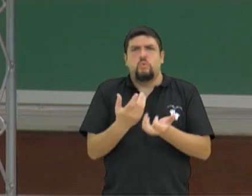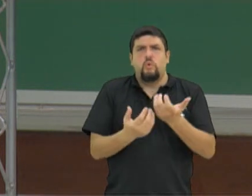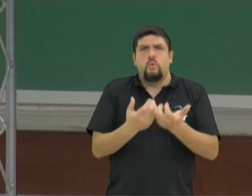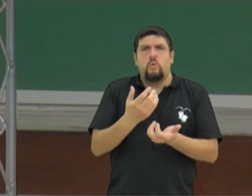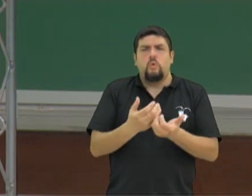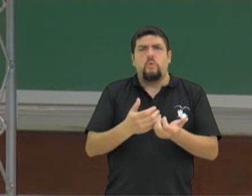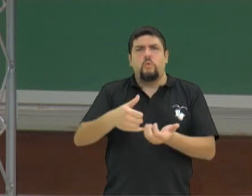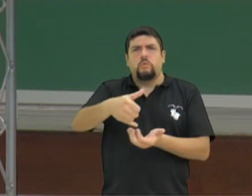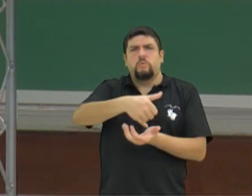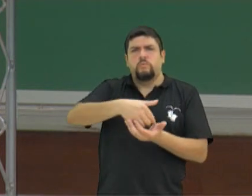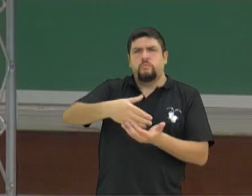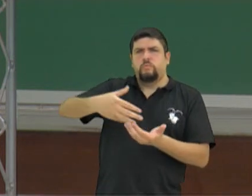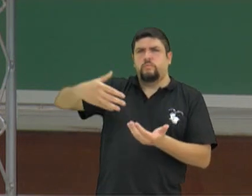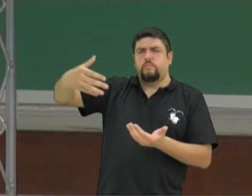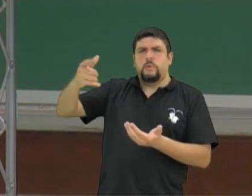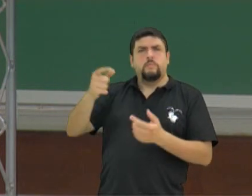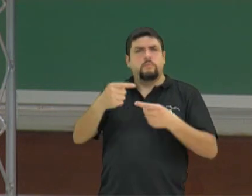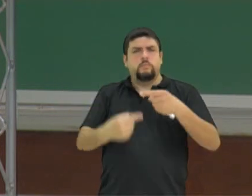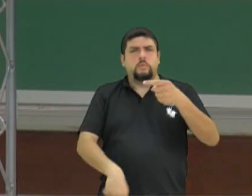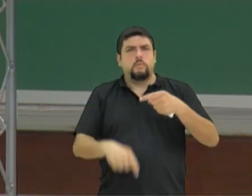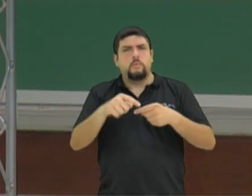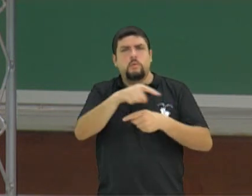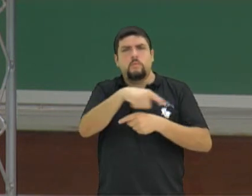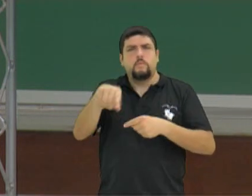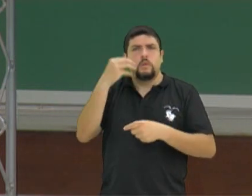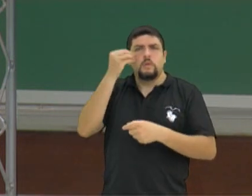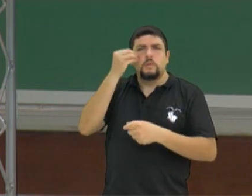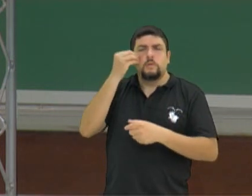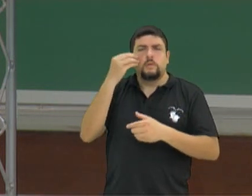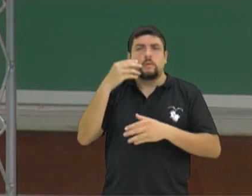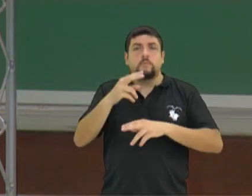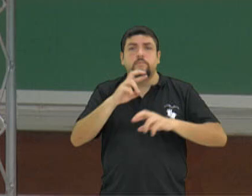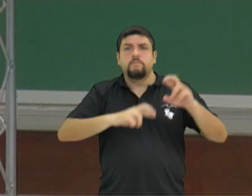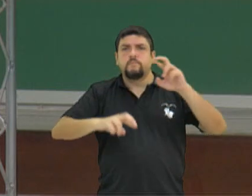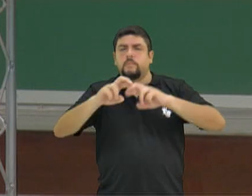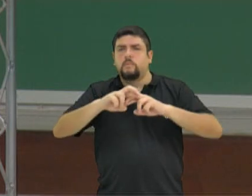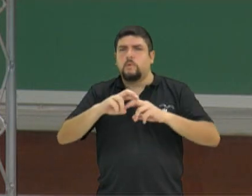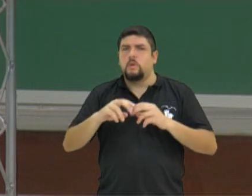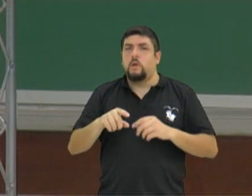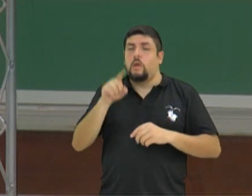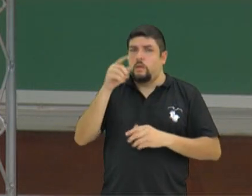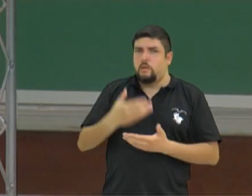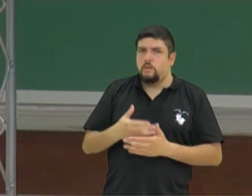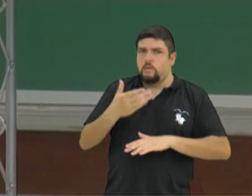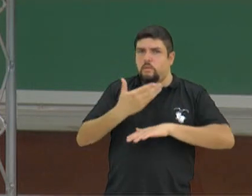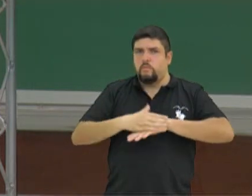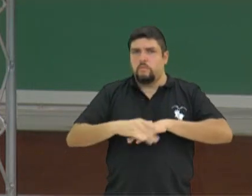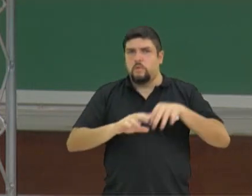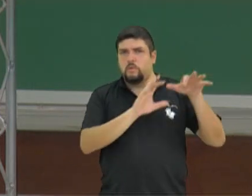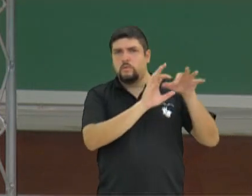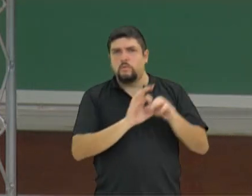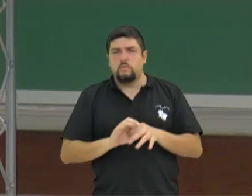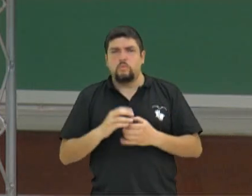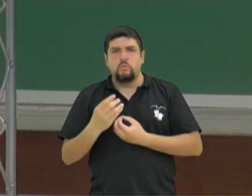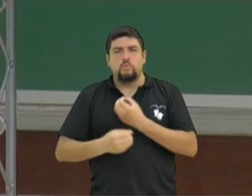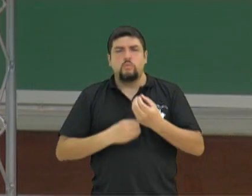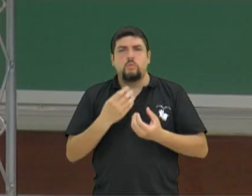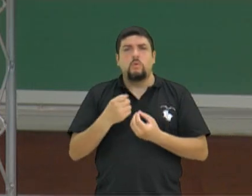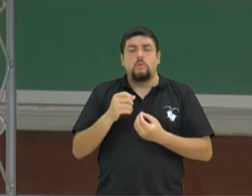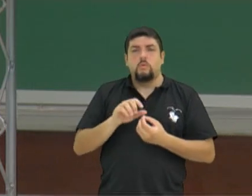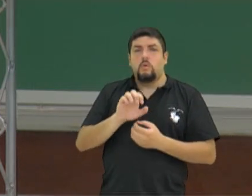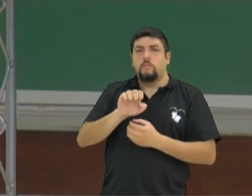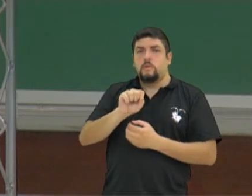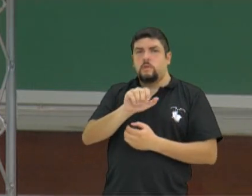se coloca para vocês tentarem analisar. Então, dentro desse contexto, dentro desse enunciado, a palavra essência adquire